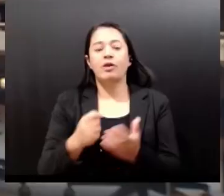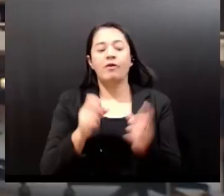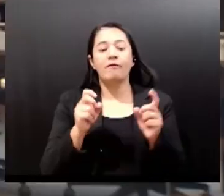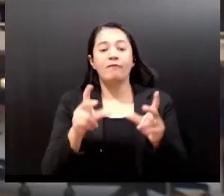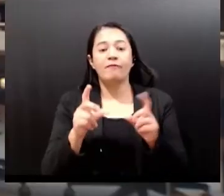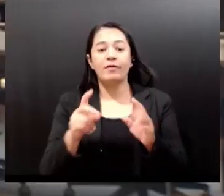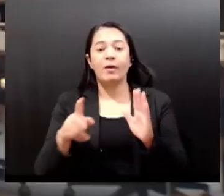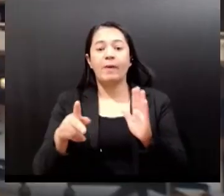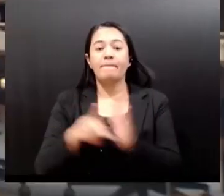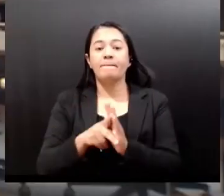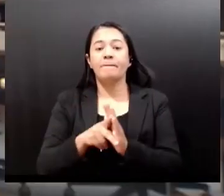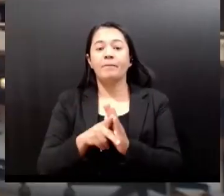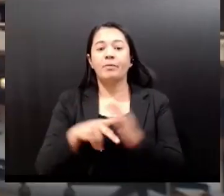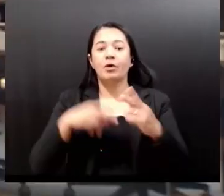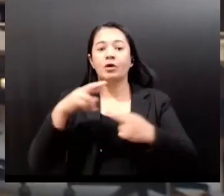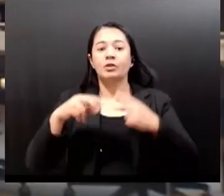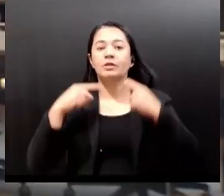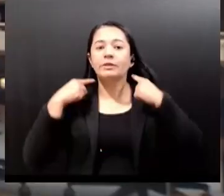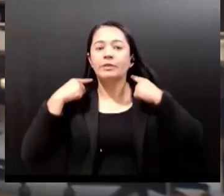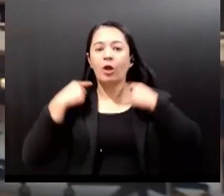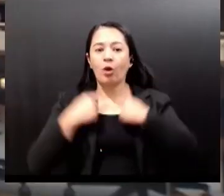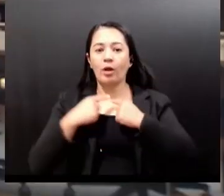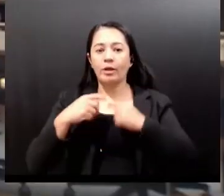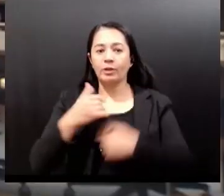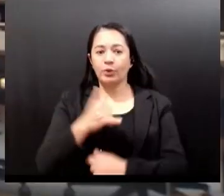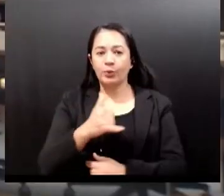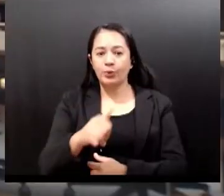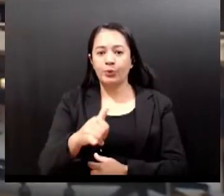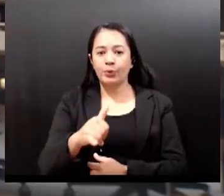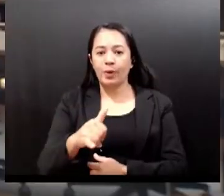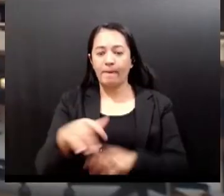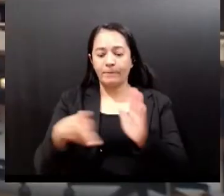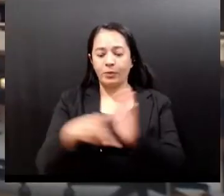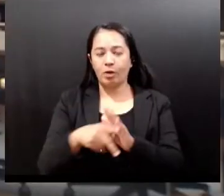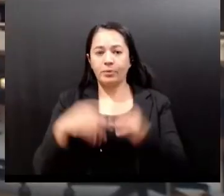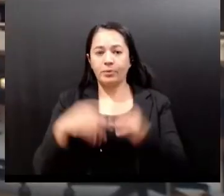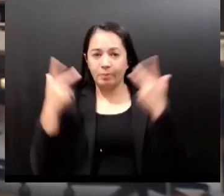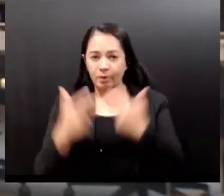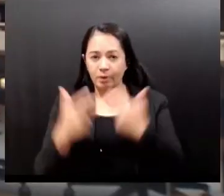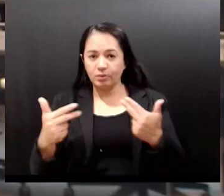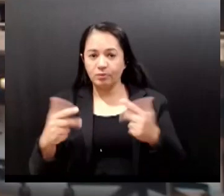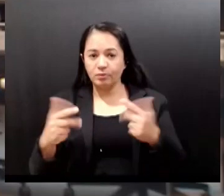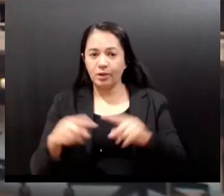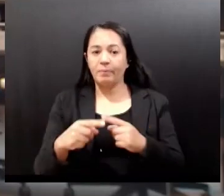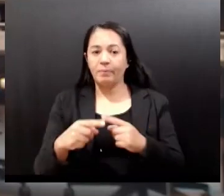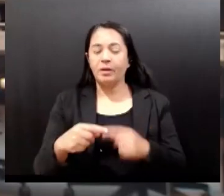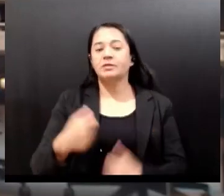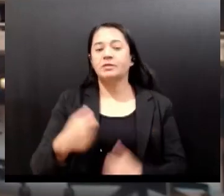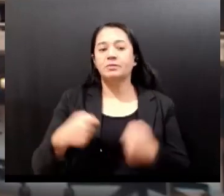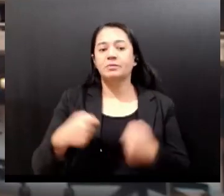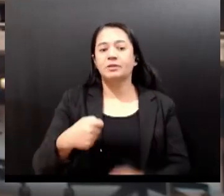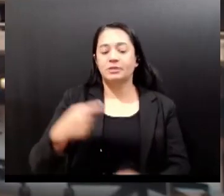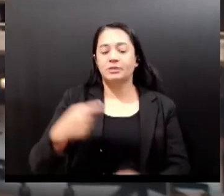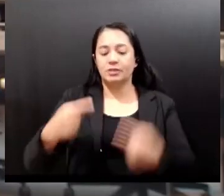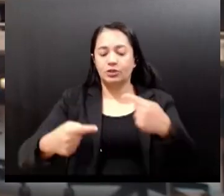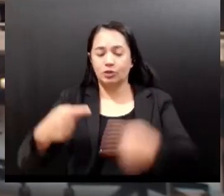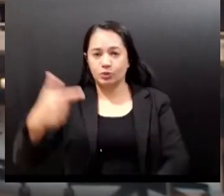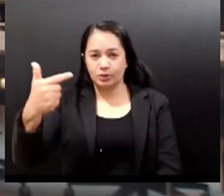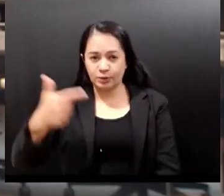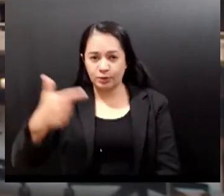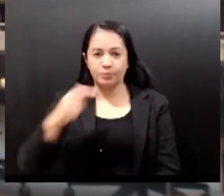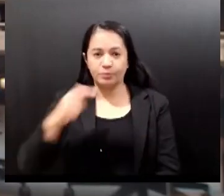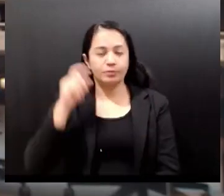chamadas coleiras de choque. A matéria ainda vai passar por um segundo turno de discussão e votação. Também